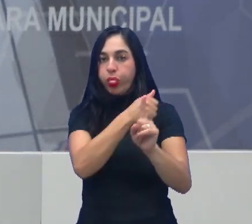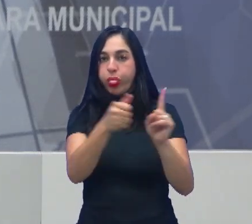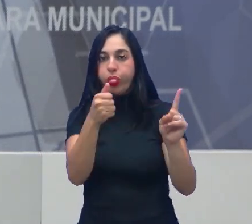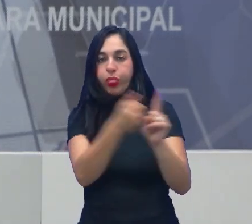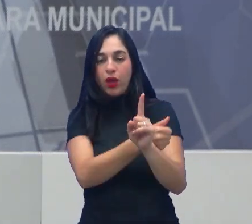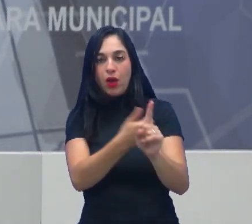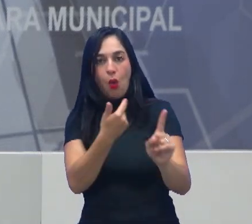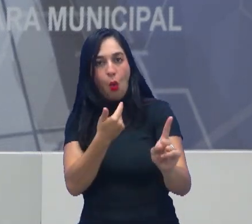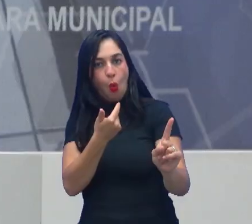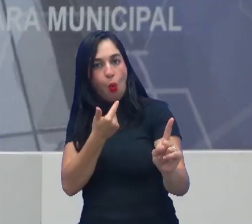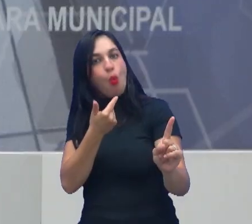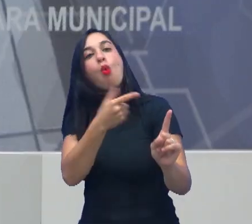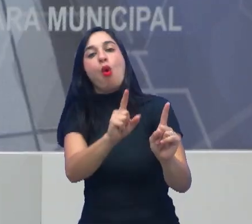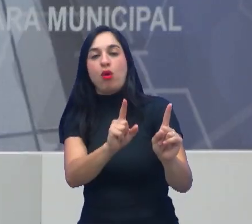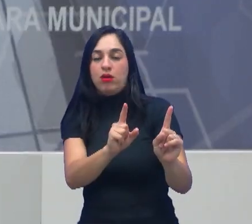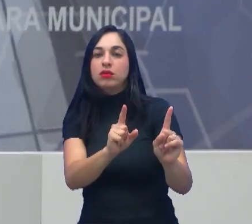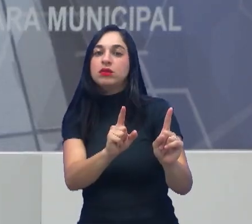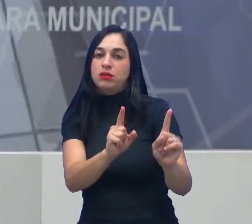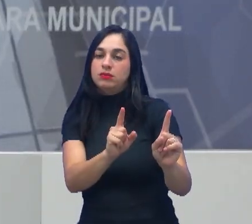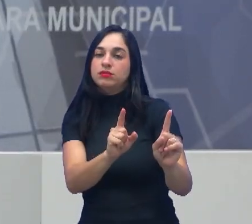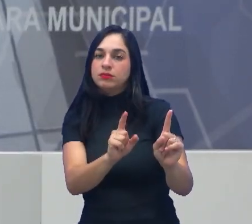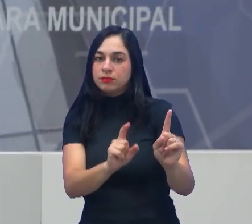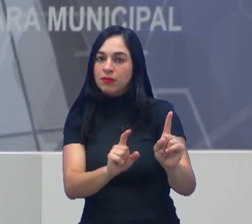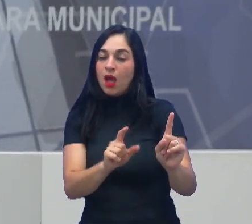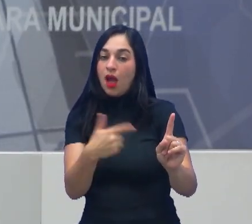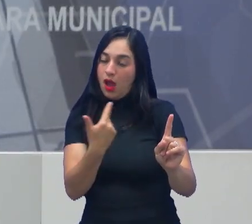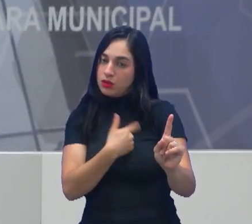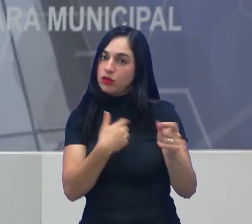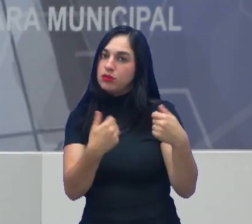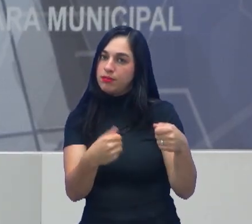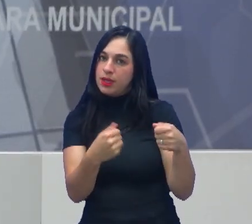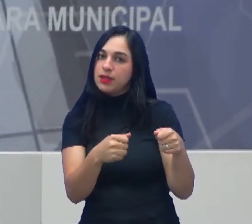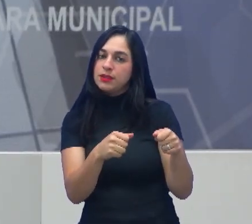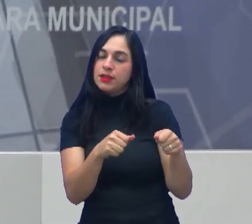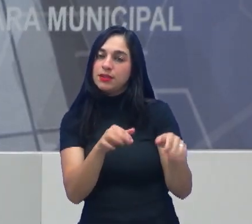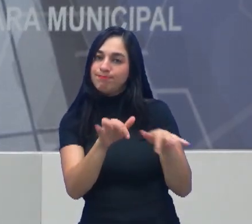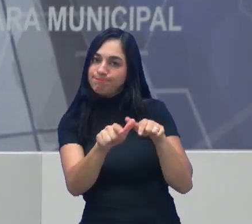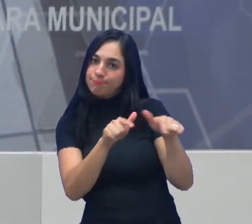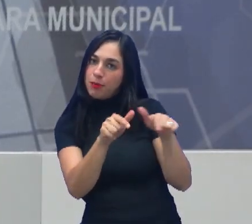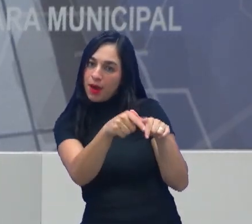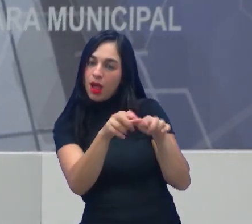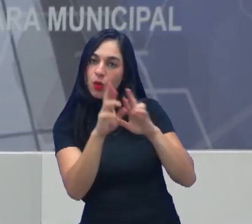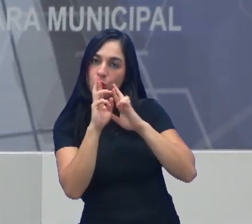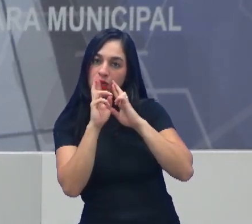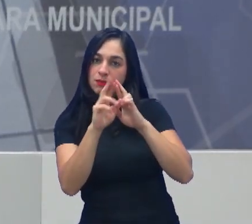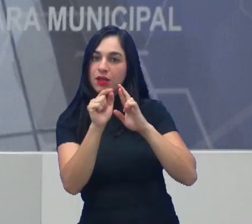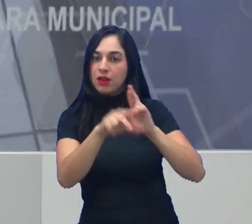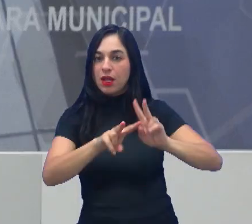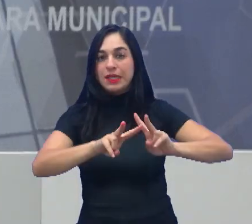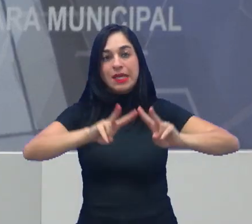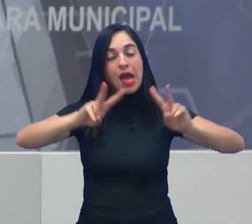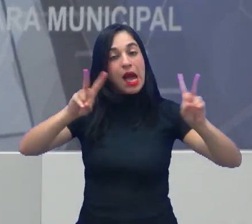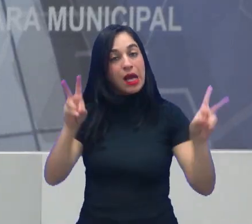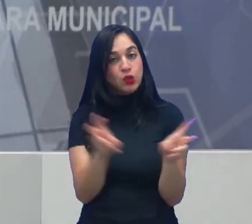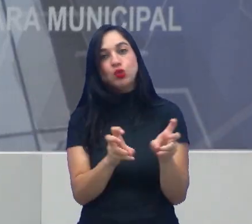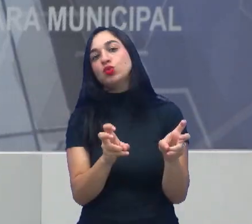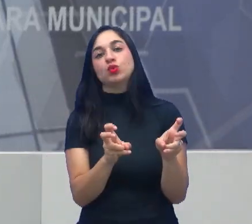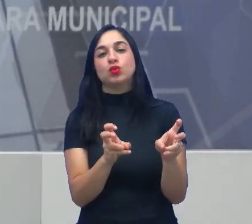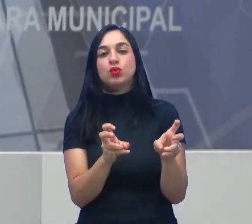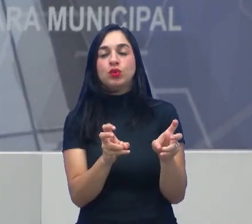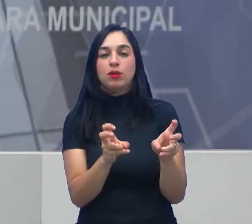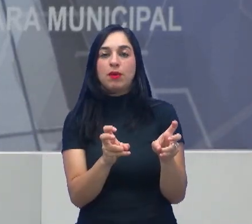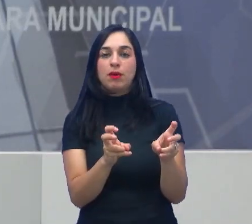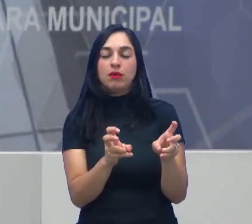fundamental, que precisa ser trabalhada com muito respeito e que, por isso, não pode ser